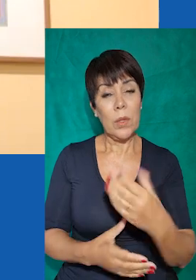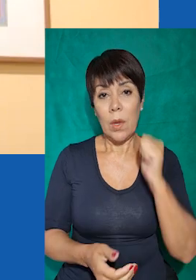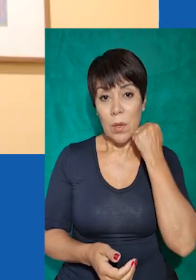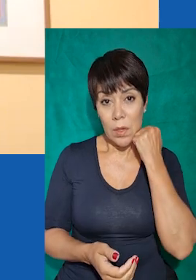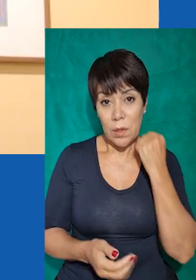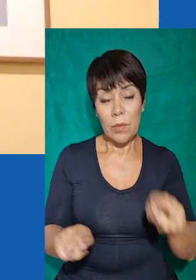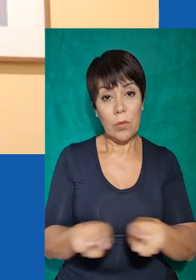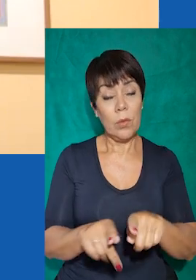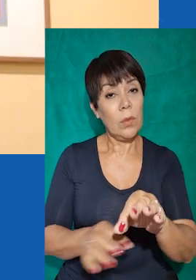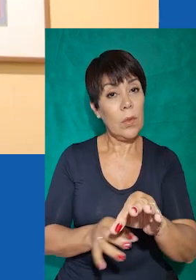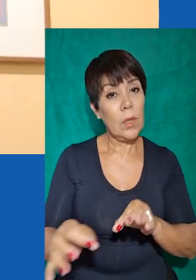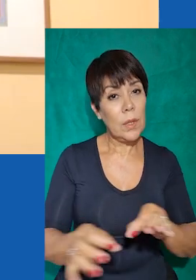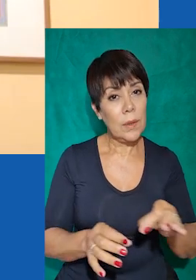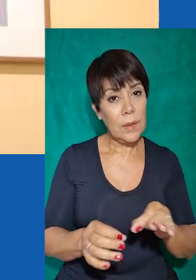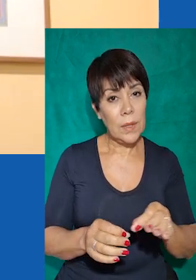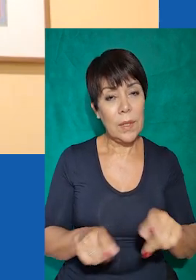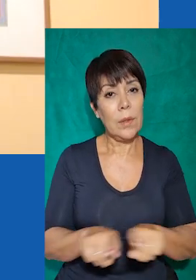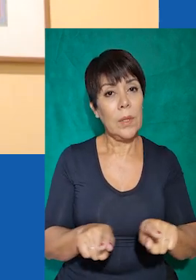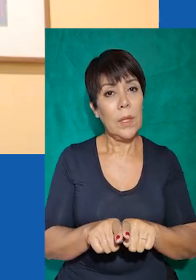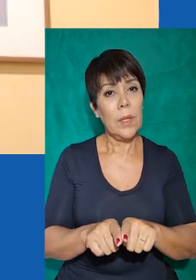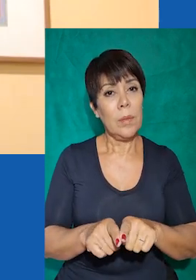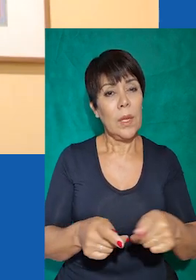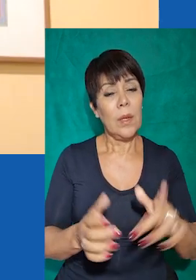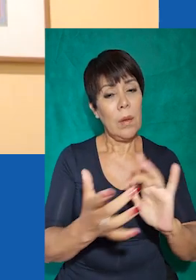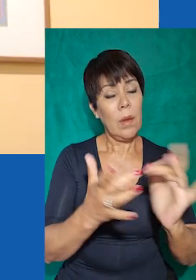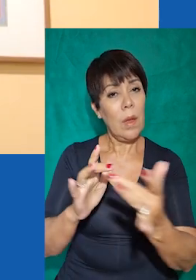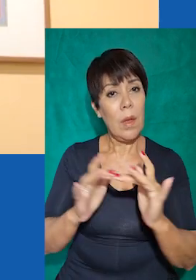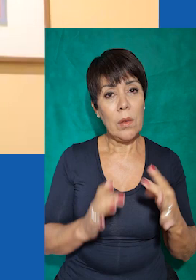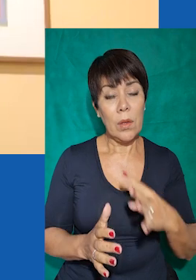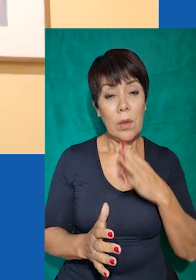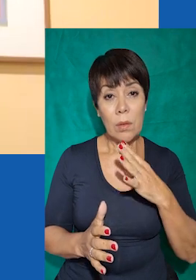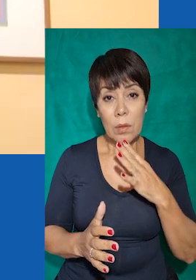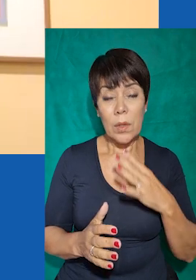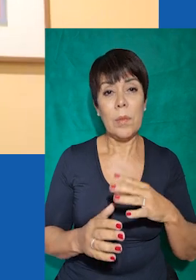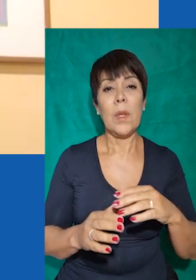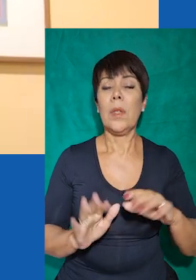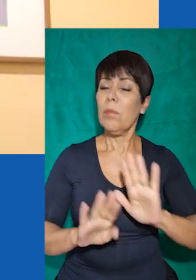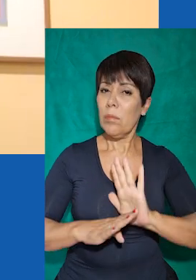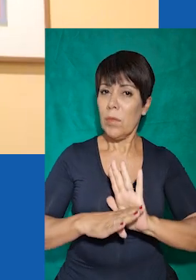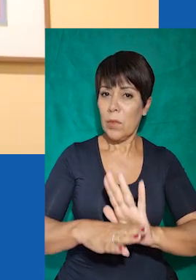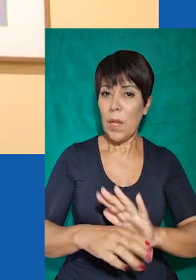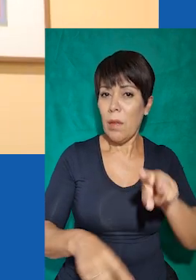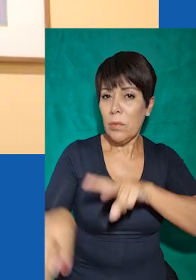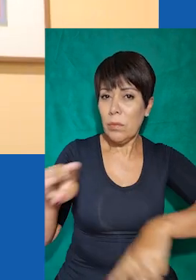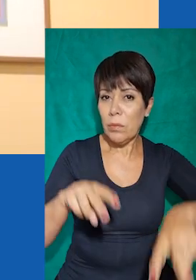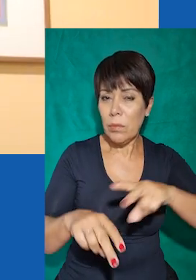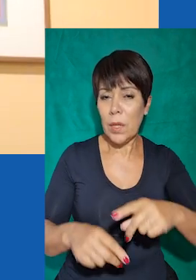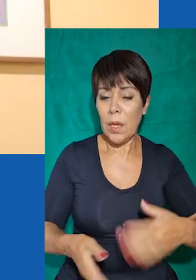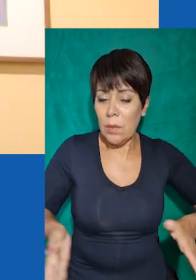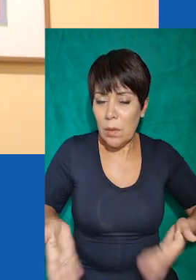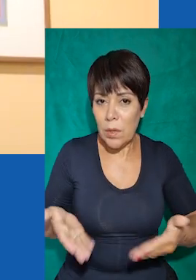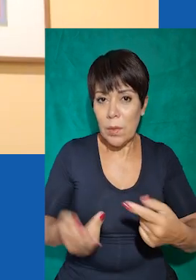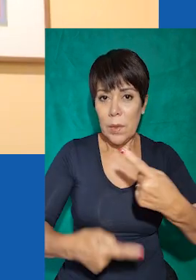a organização e mobilização de redes de conhecimento, gerar visibilidade, estimular o debate